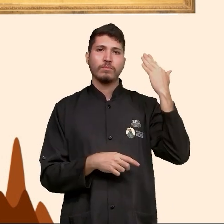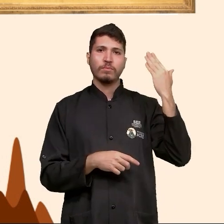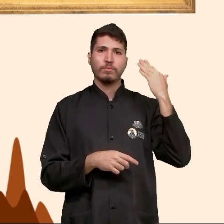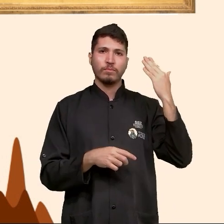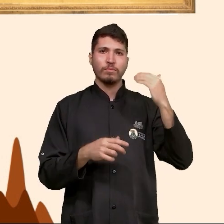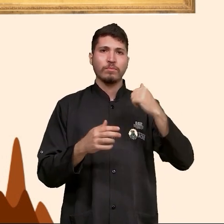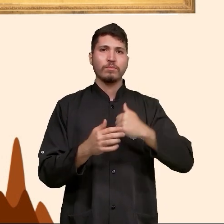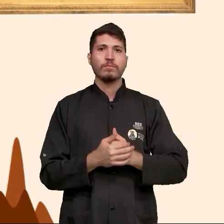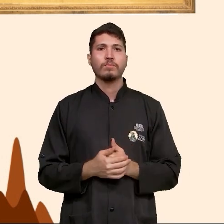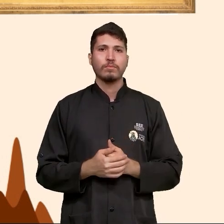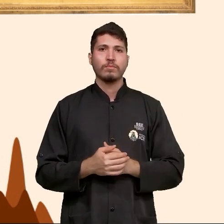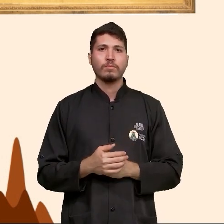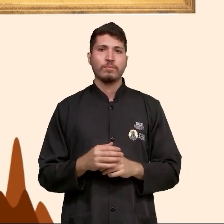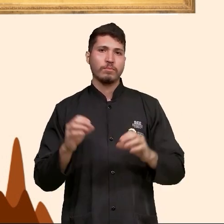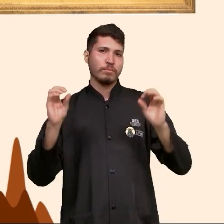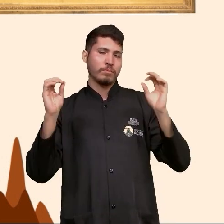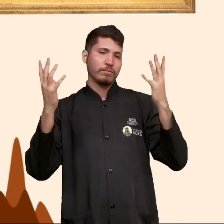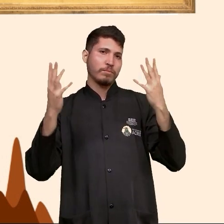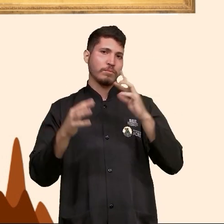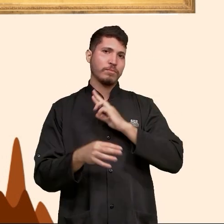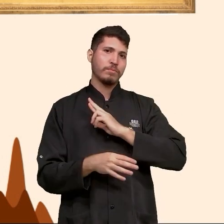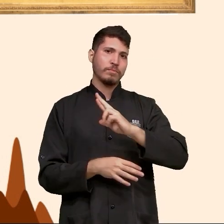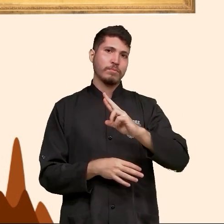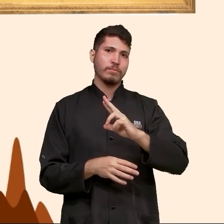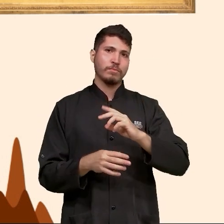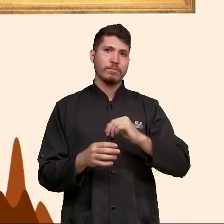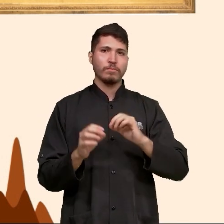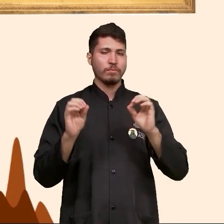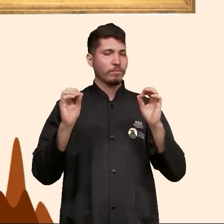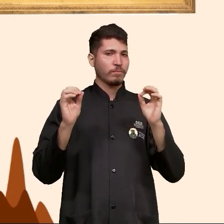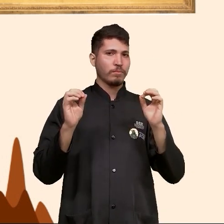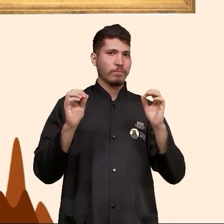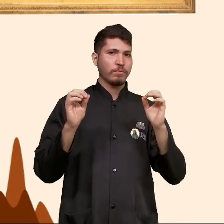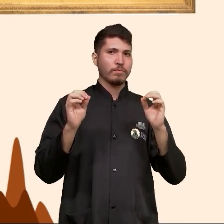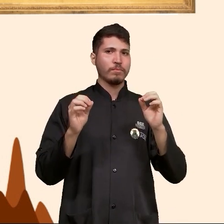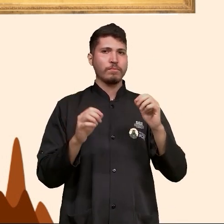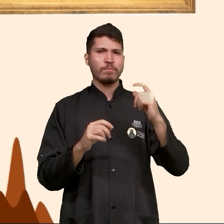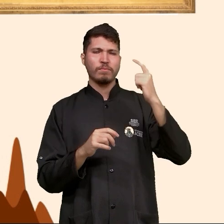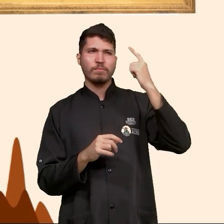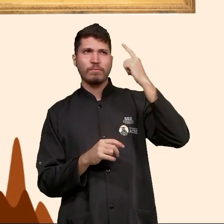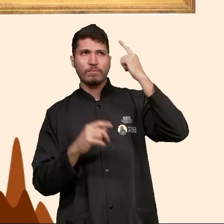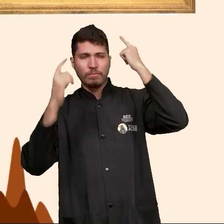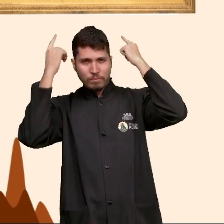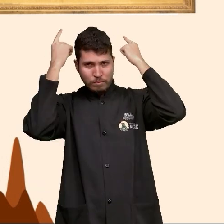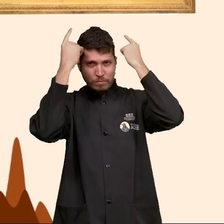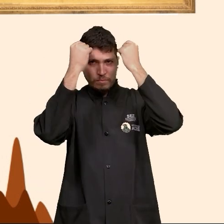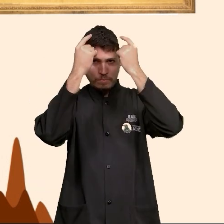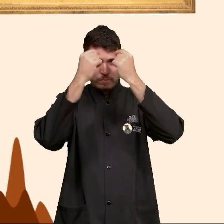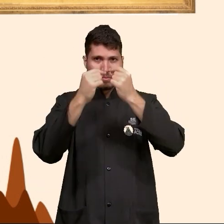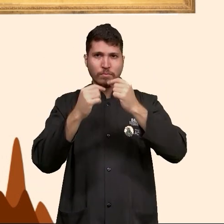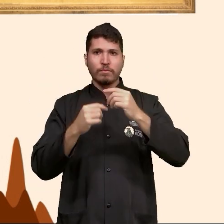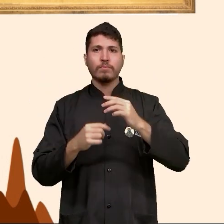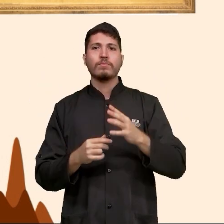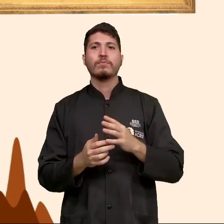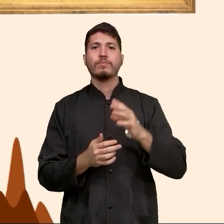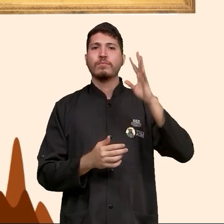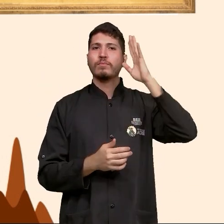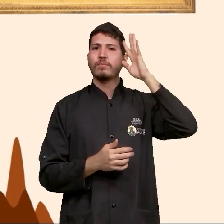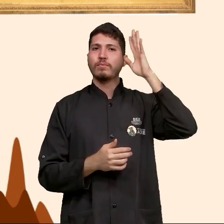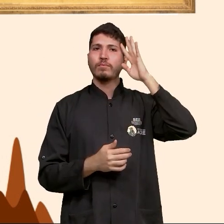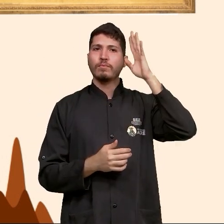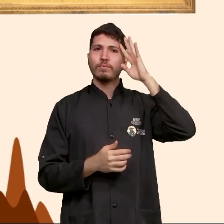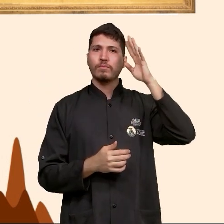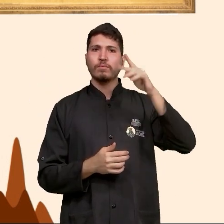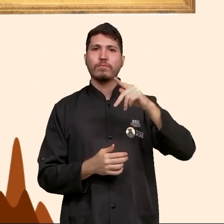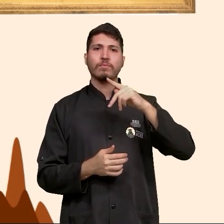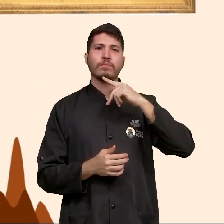e festas. Na Grécia, teóricos como Pitágoras estudavam os sons. Lá no Egito e